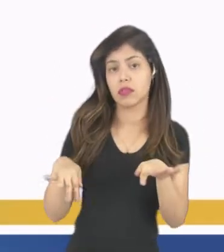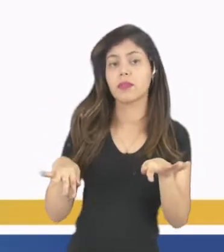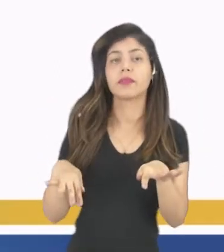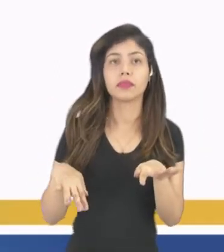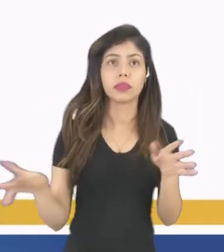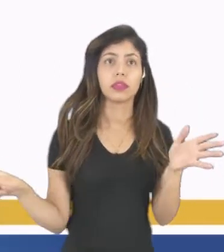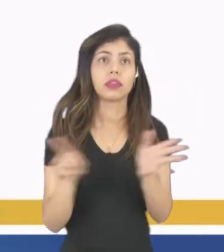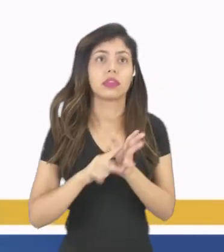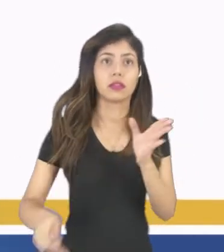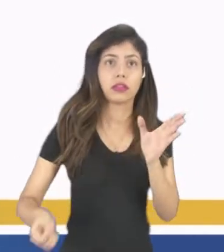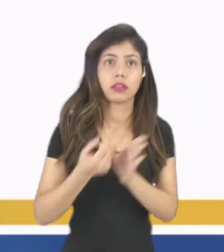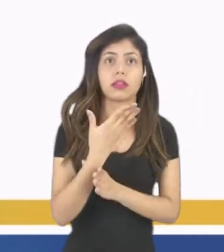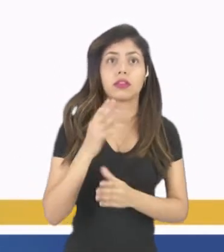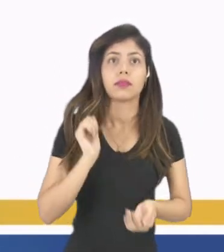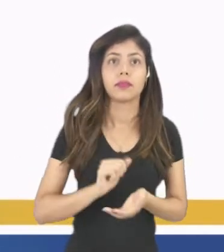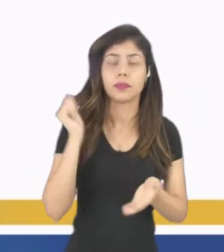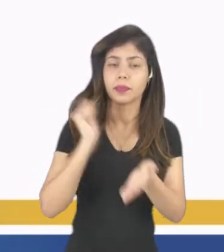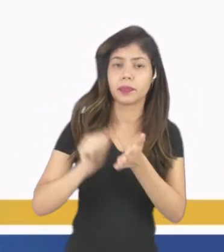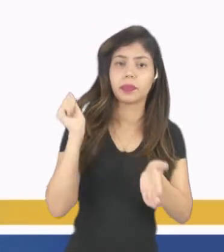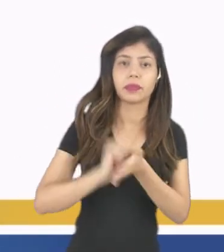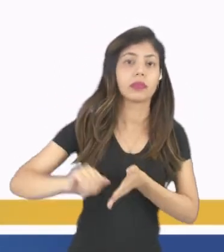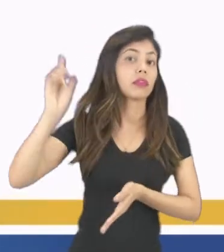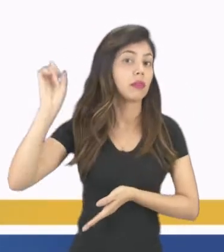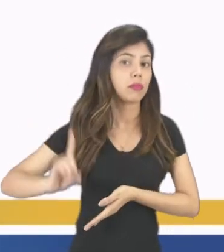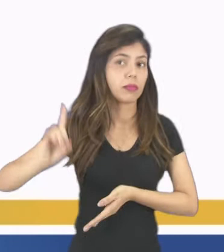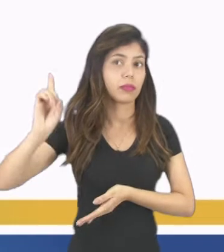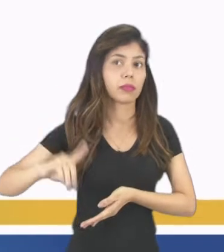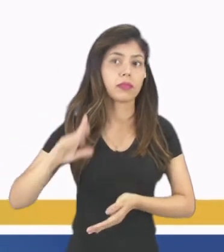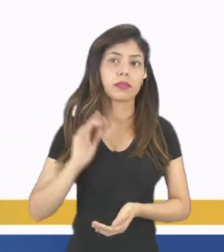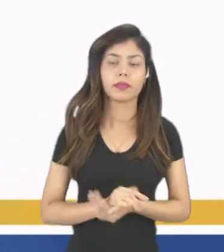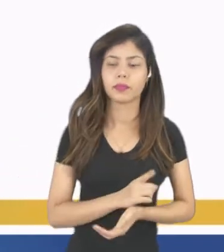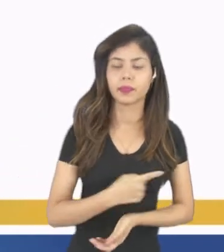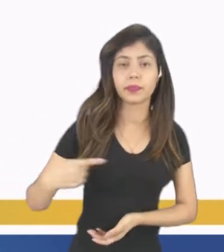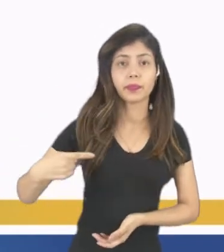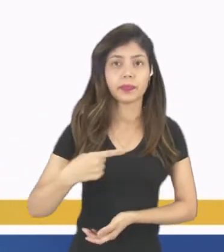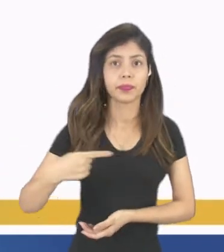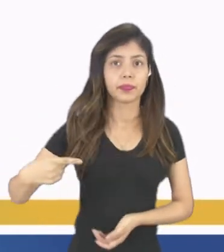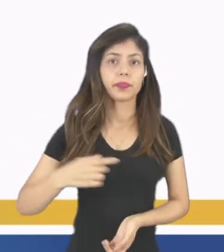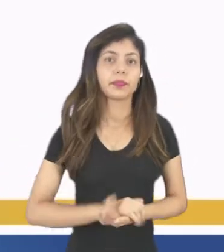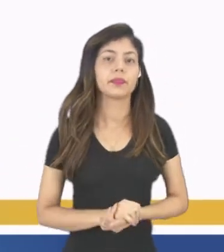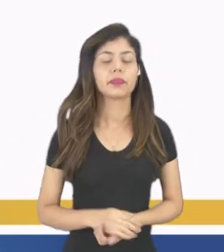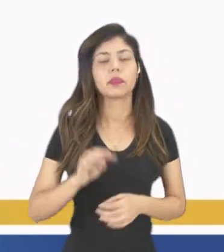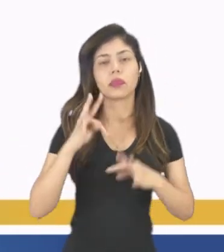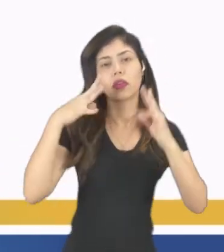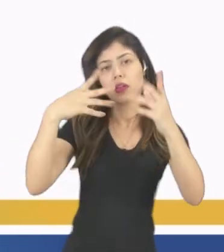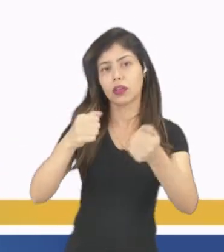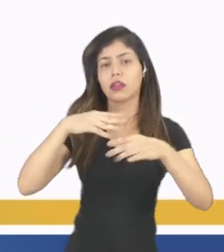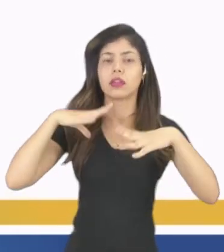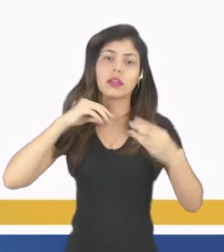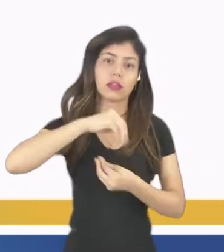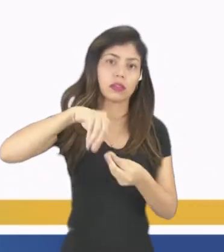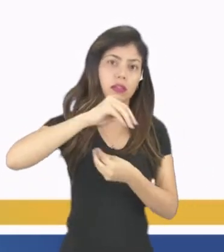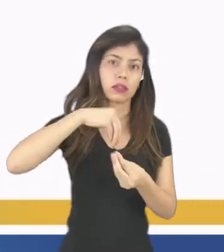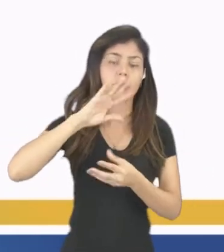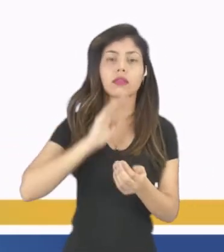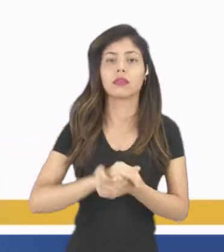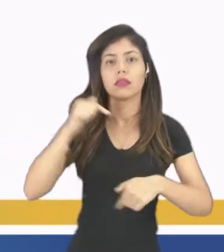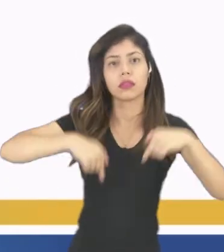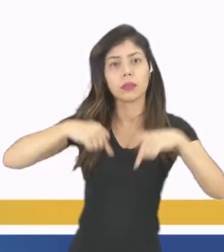chamadas de produto, que são as escritas do lado direito da seta. Então, em uma reação química, nós vamos ter